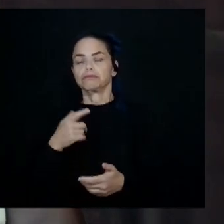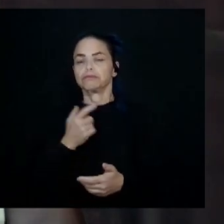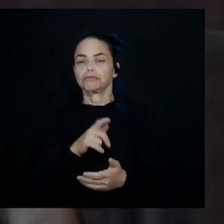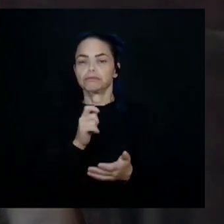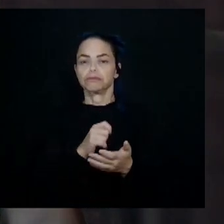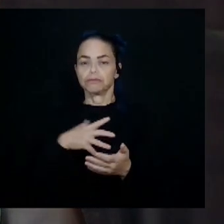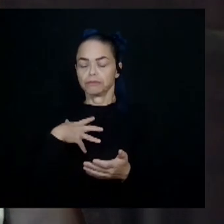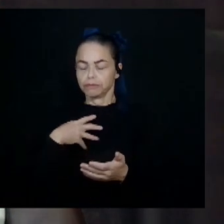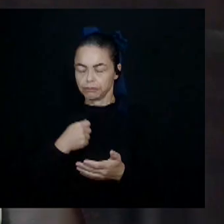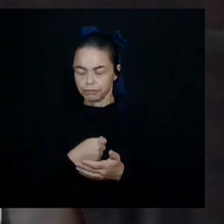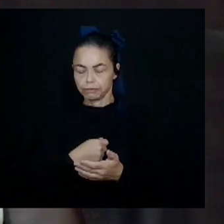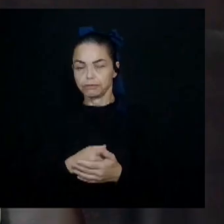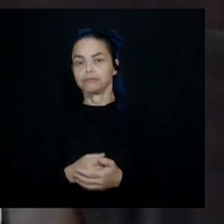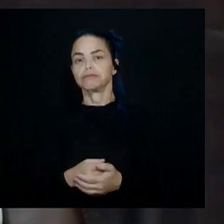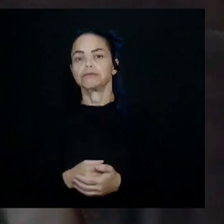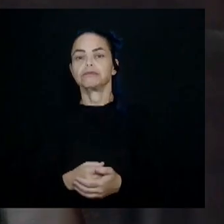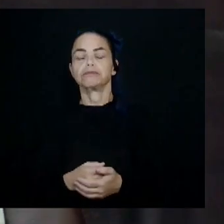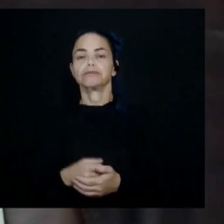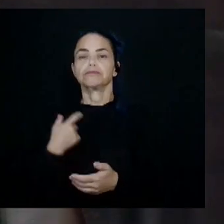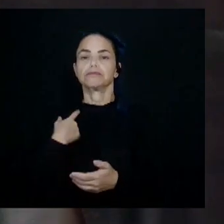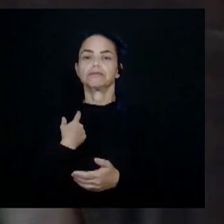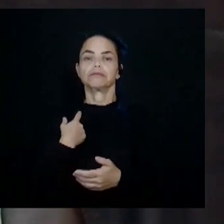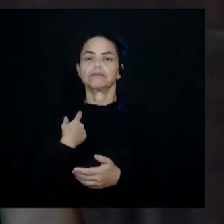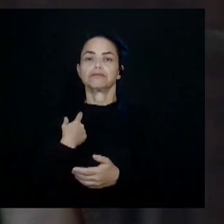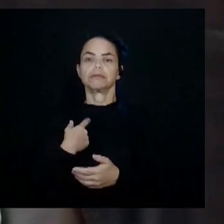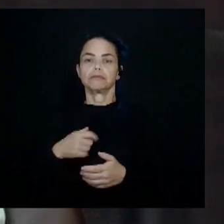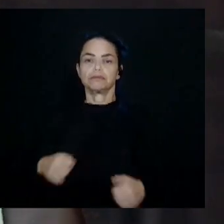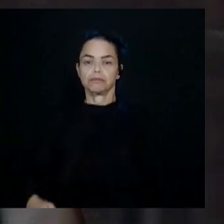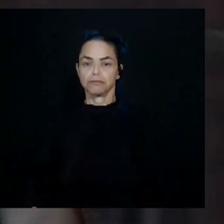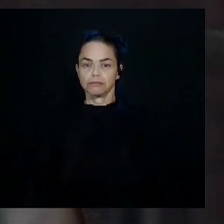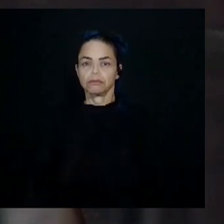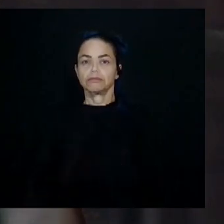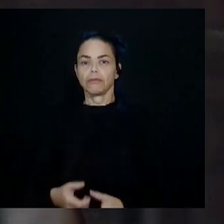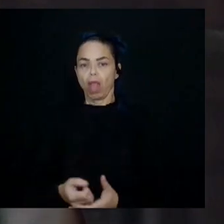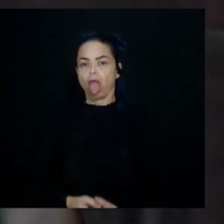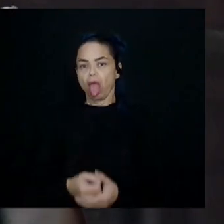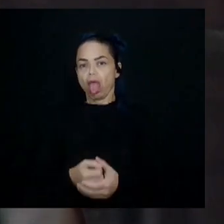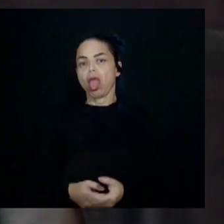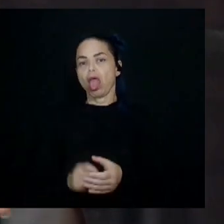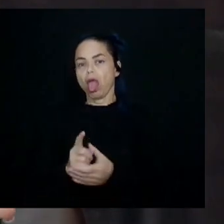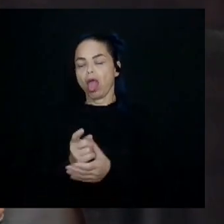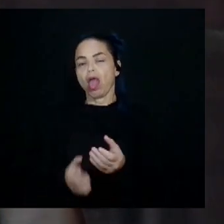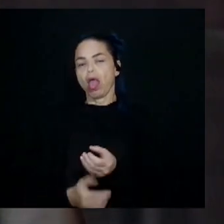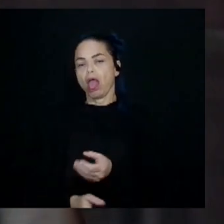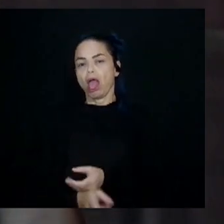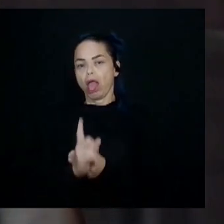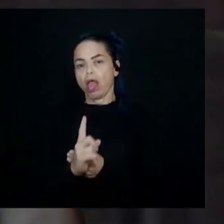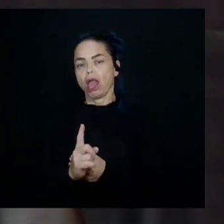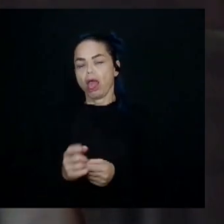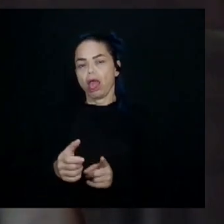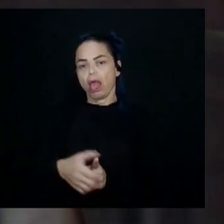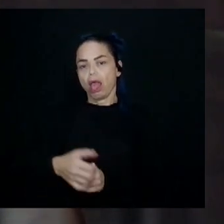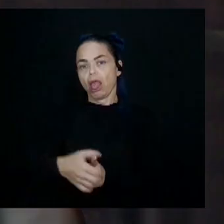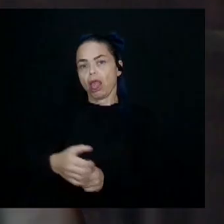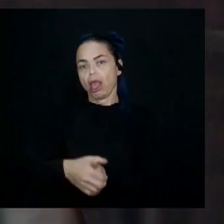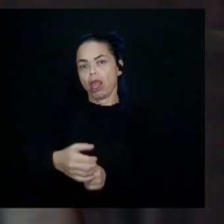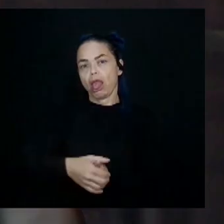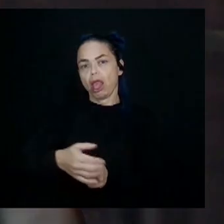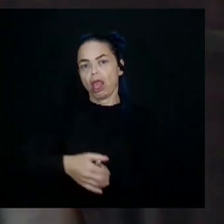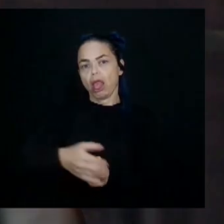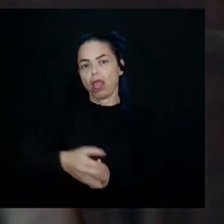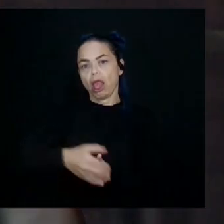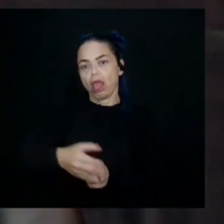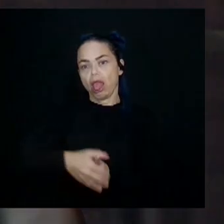filho com os shorts abaixados, se masturbando com 8 anos. Sim. O que é muito normal de acontecer, é natural, não